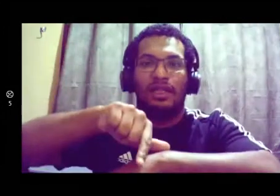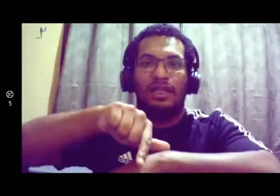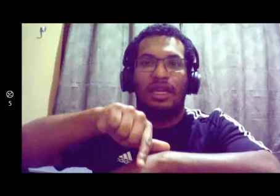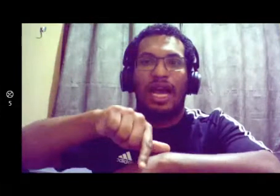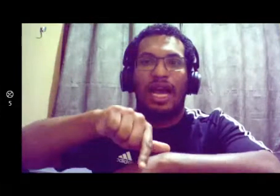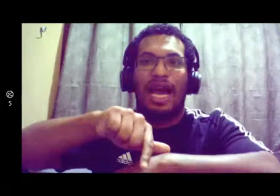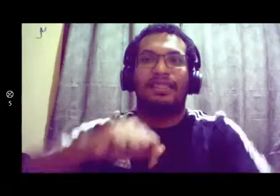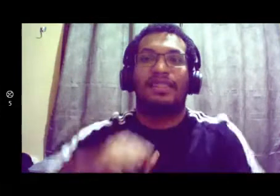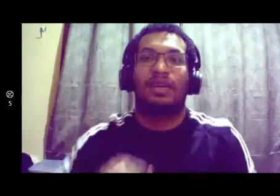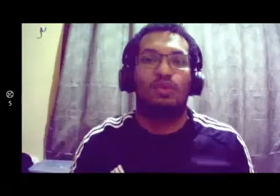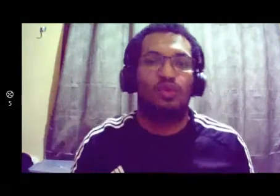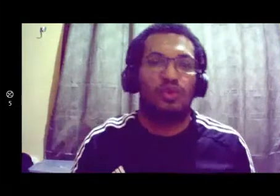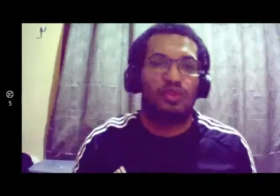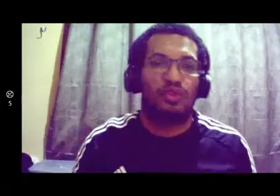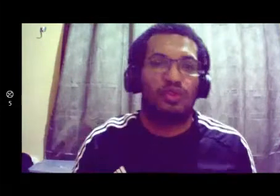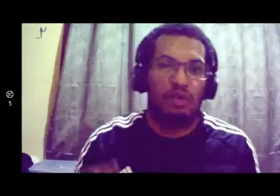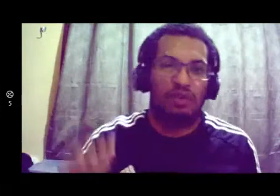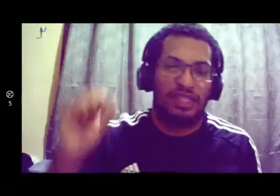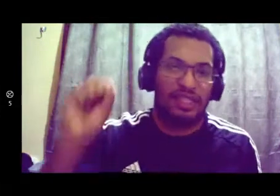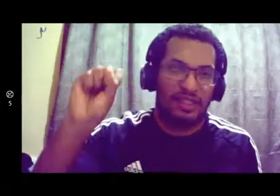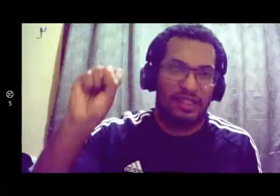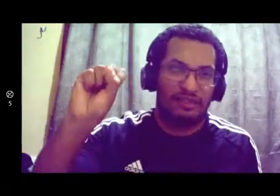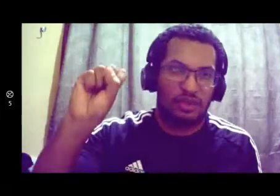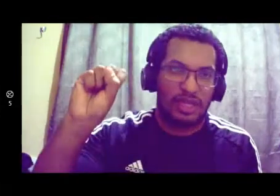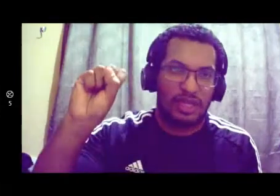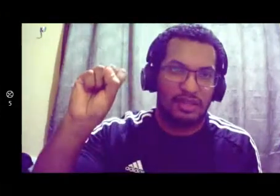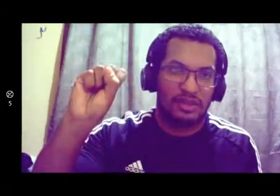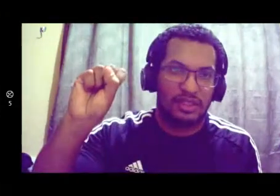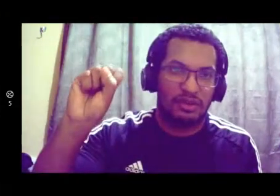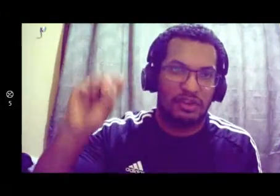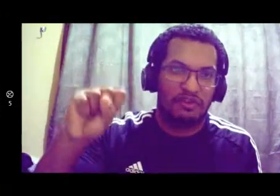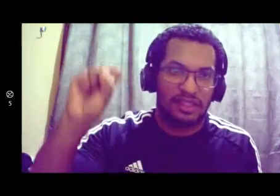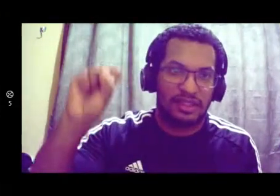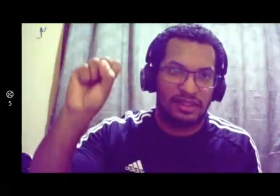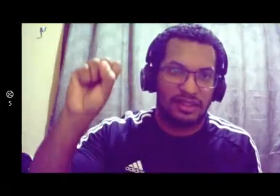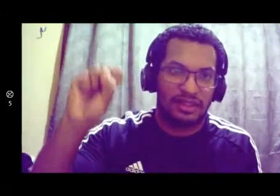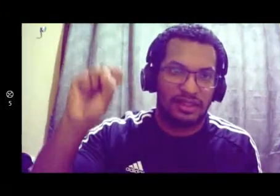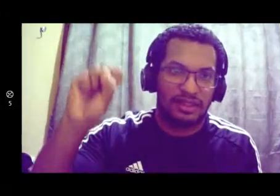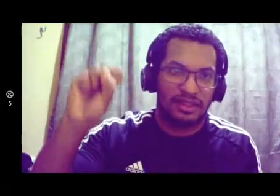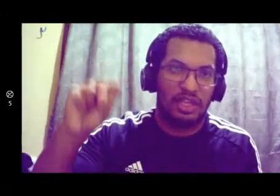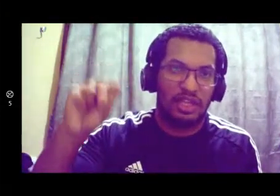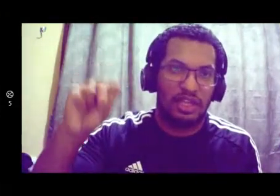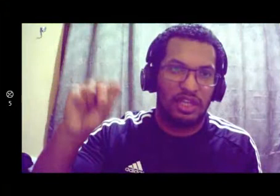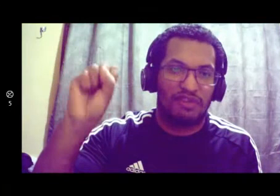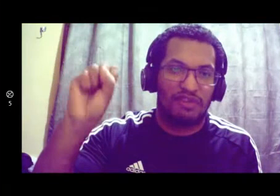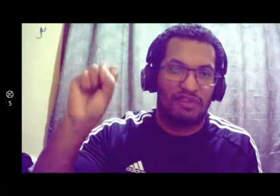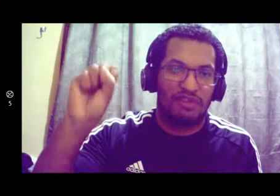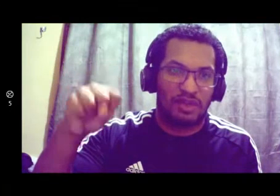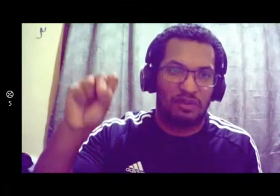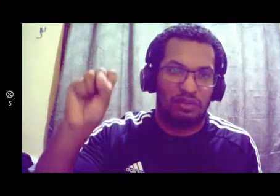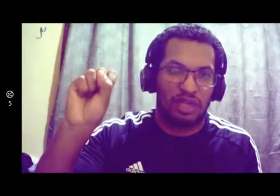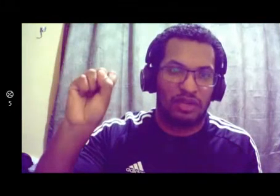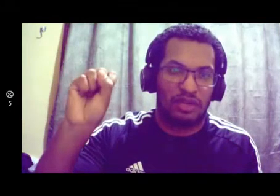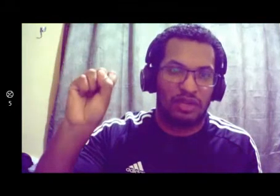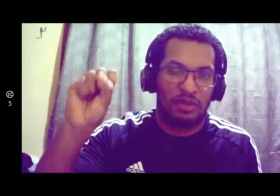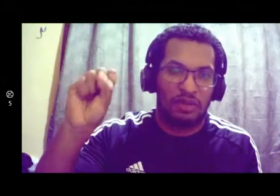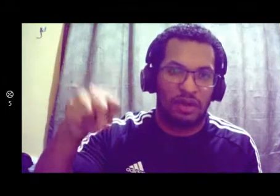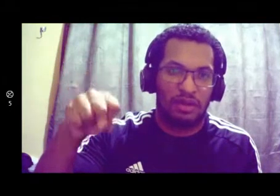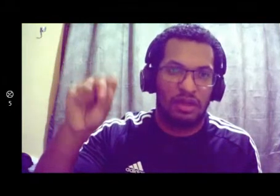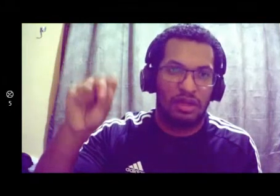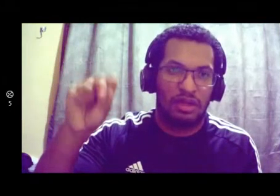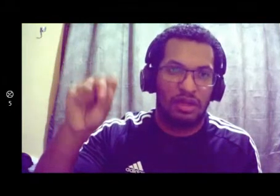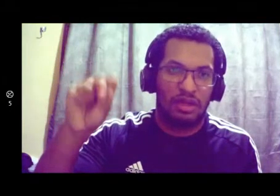Assim. Aí, segundos, alguns fazem assim, faz o Szinho e faz assim, indo para frente, para voltando,